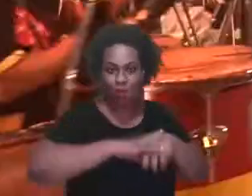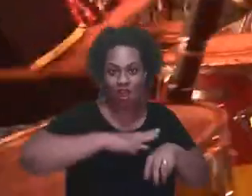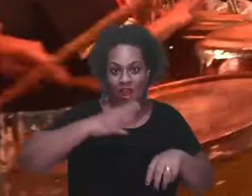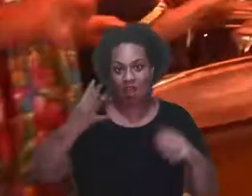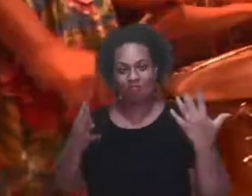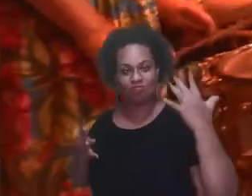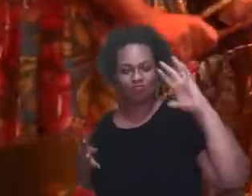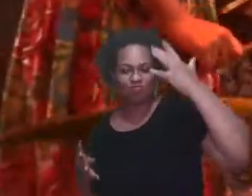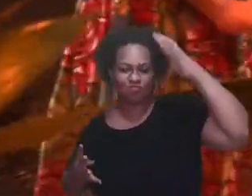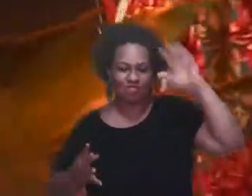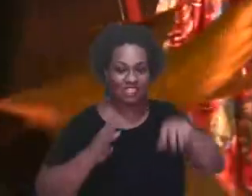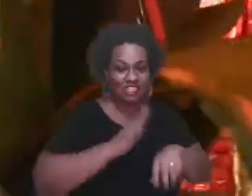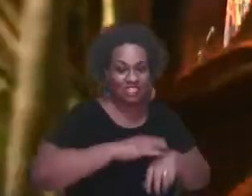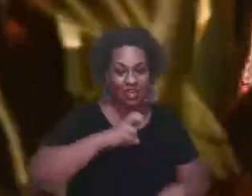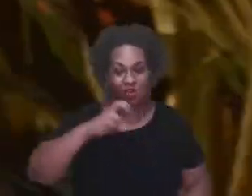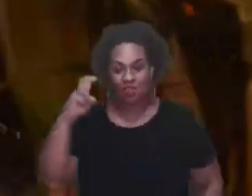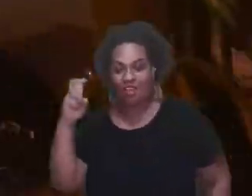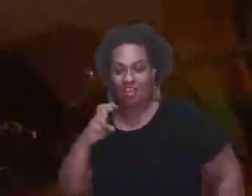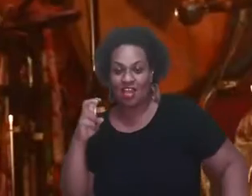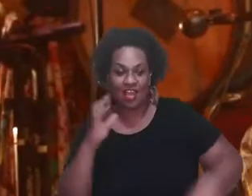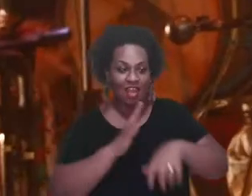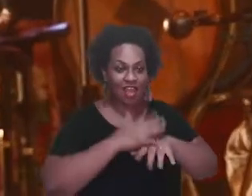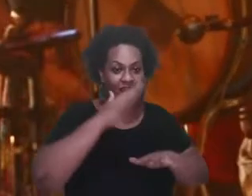dele dele dele dele